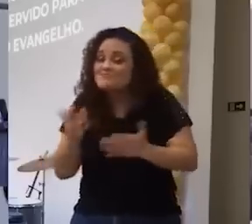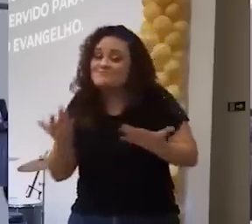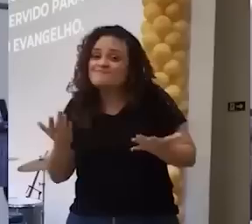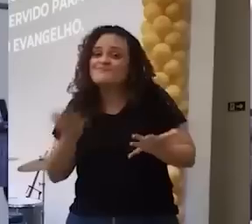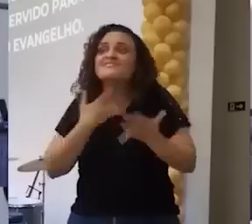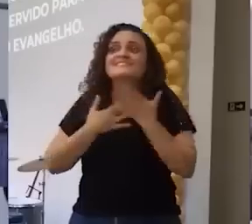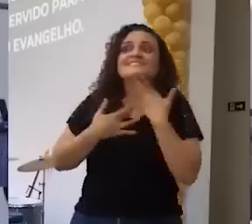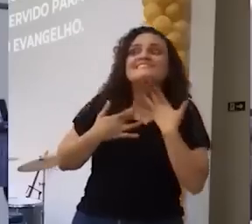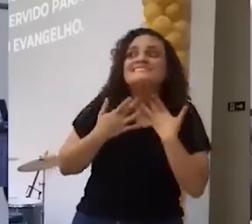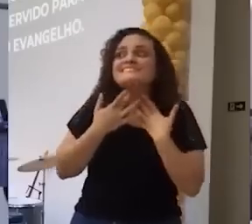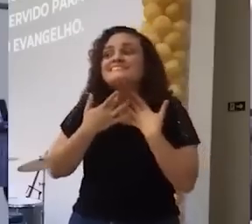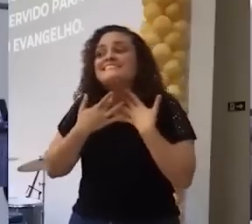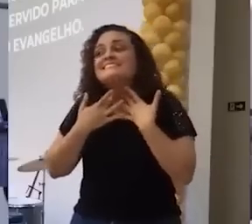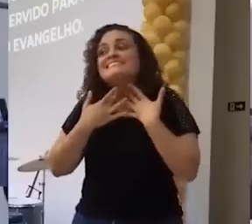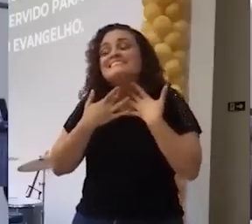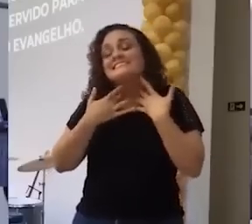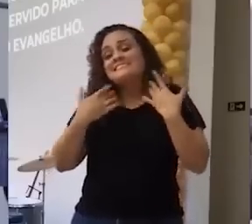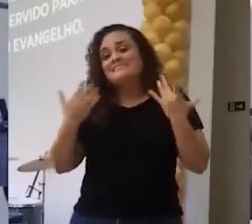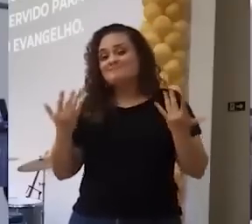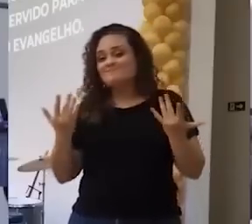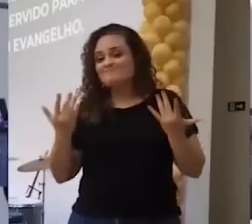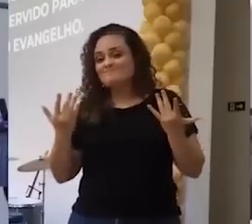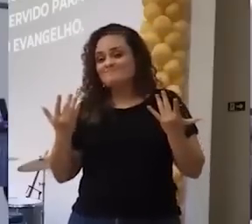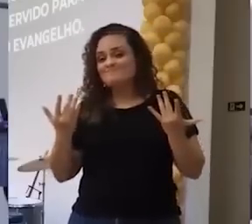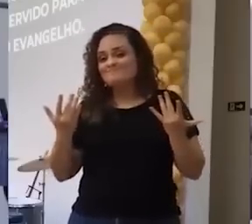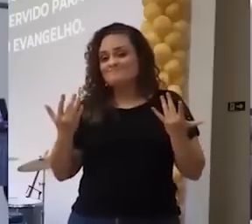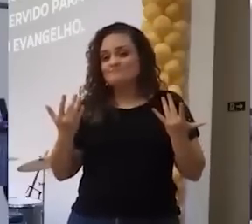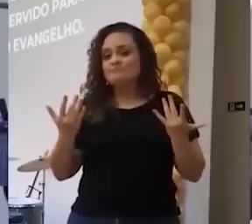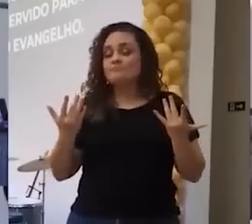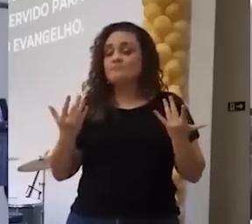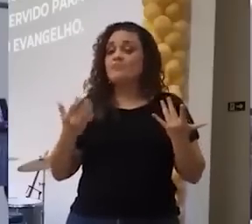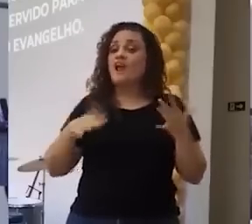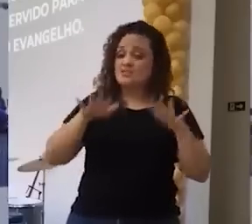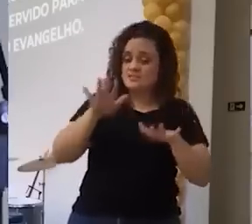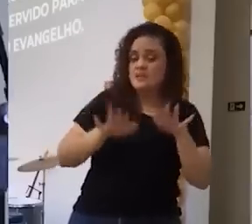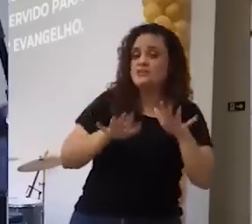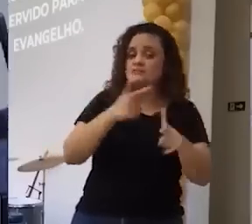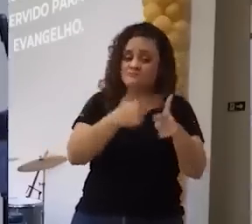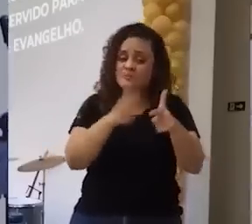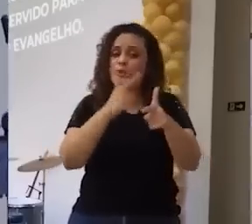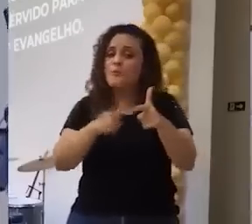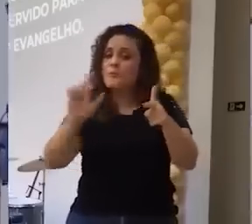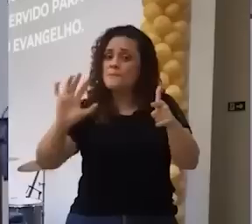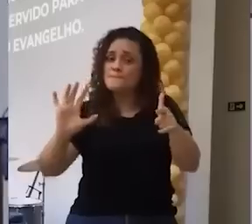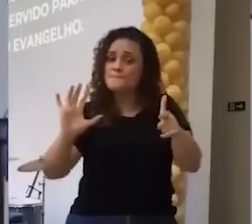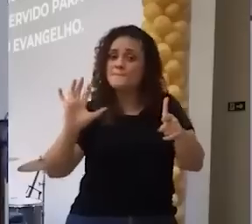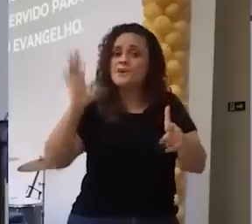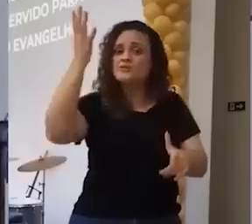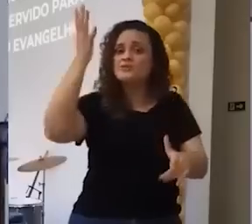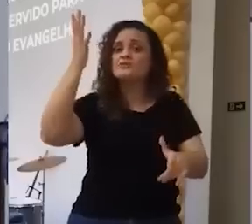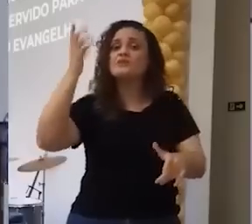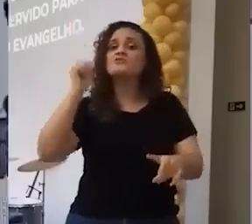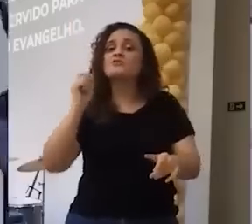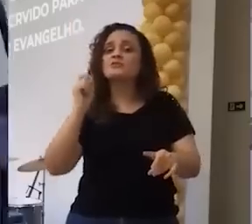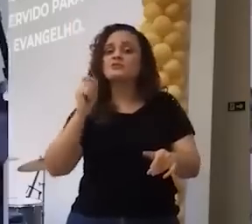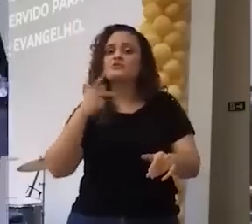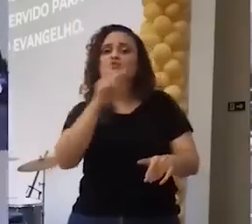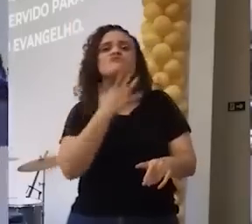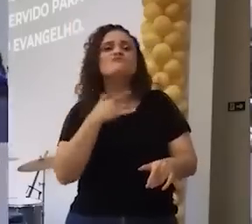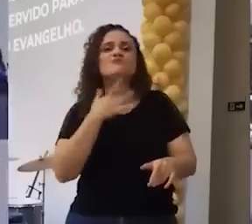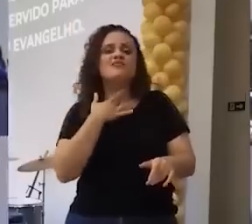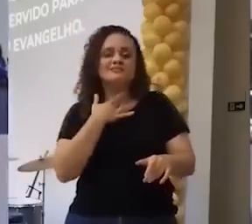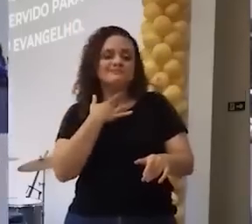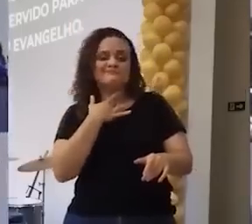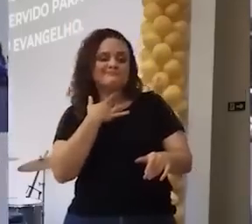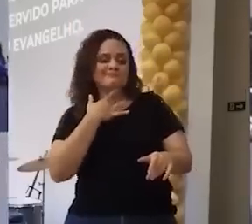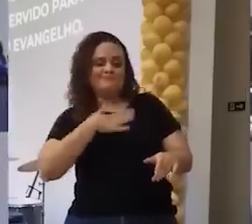desejando você ou não. As circunstâncias acontecem ao arrepio da sua vontade, à